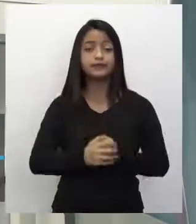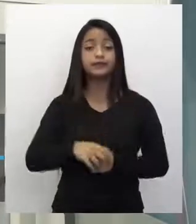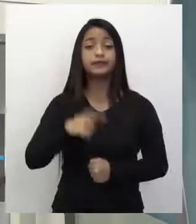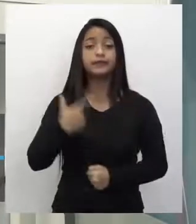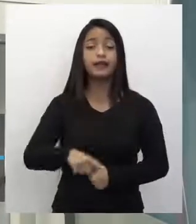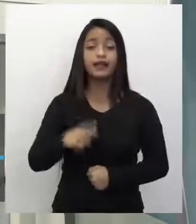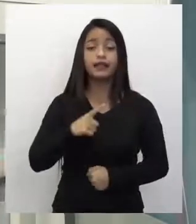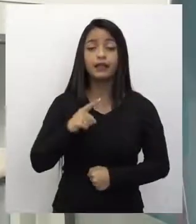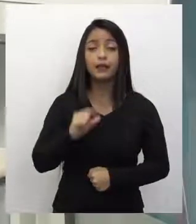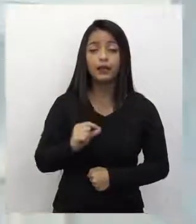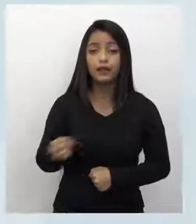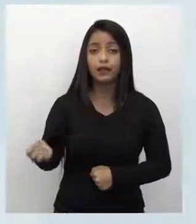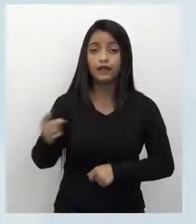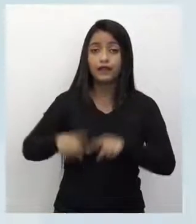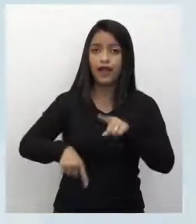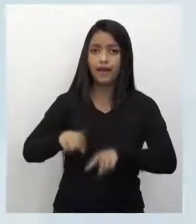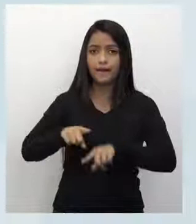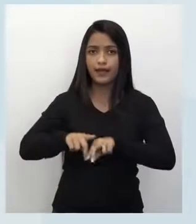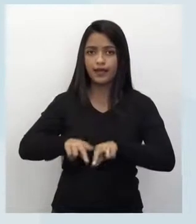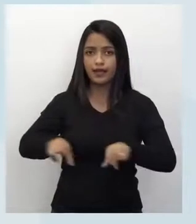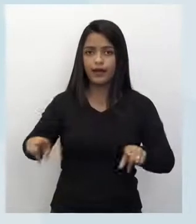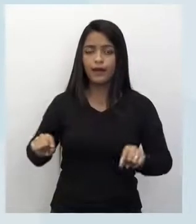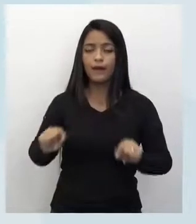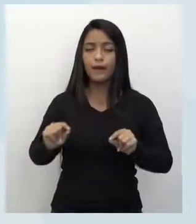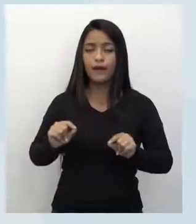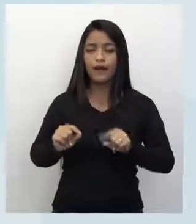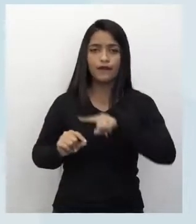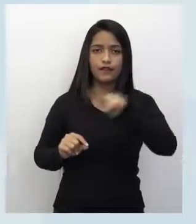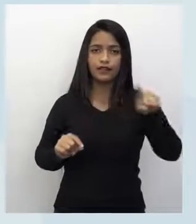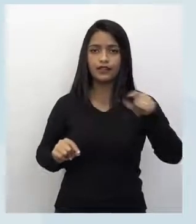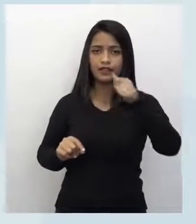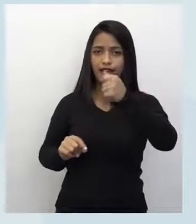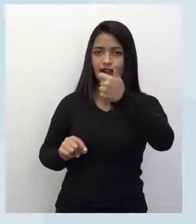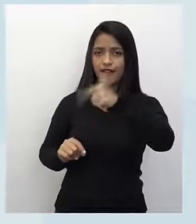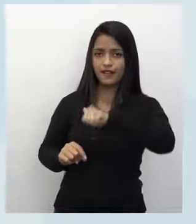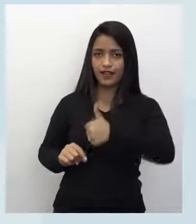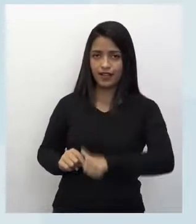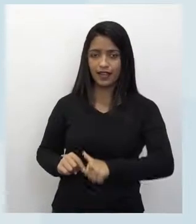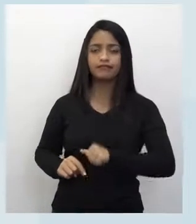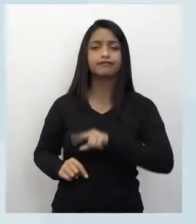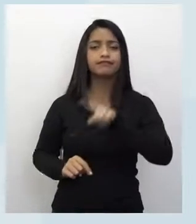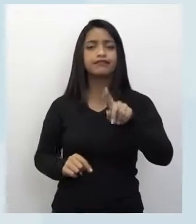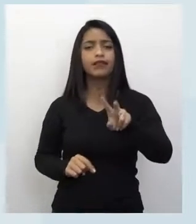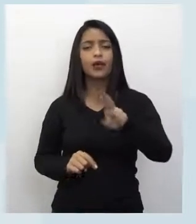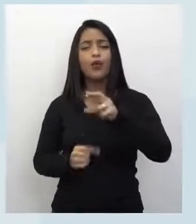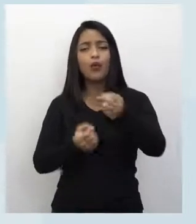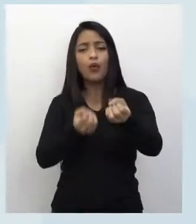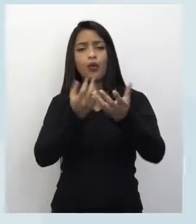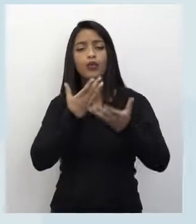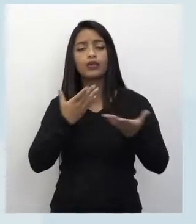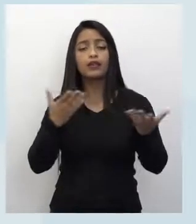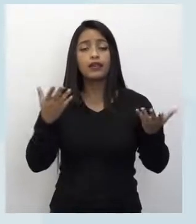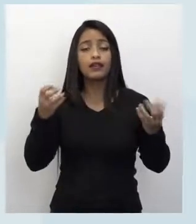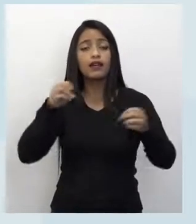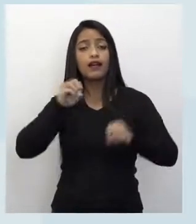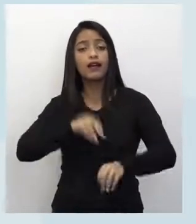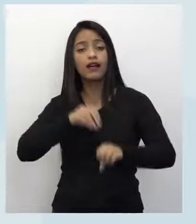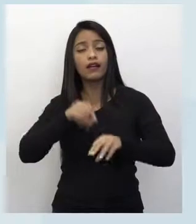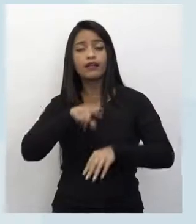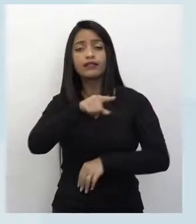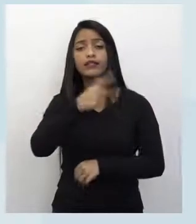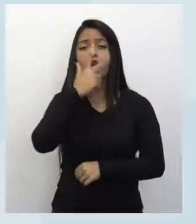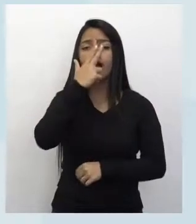conhecer, que é a ferramenta de avaliação, onde você conta para a gente o que você achou da aula que você acabou de